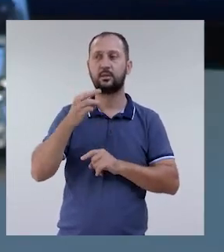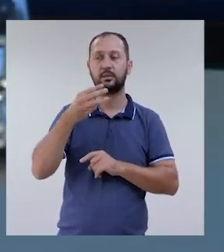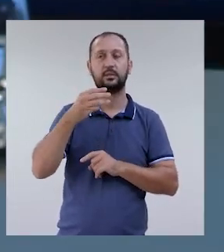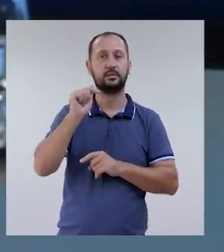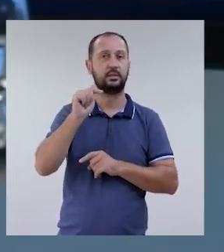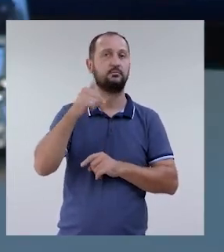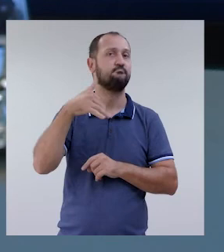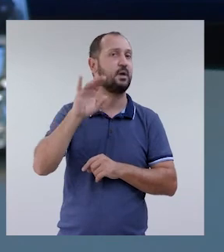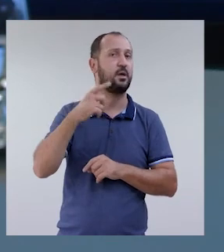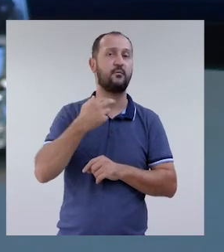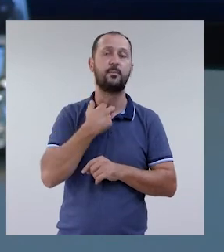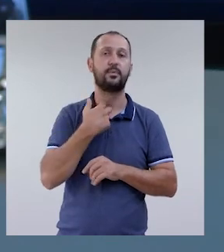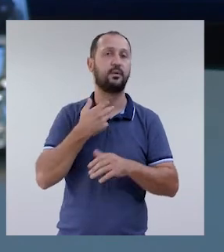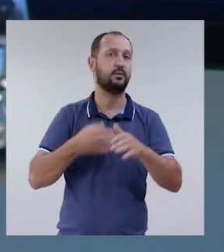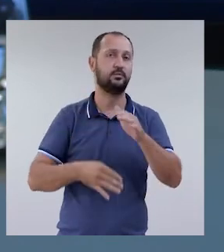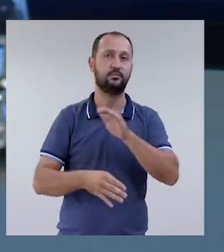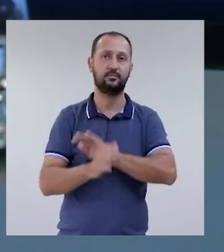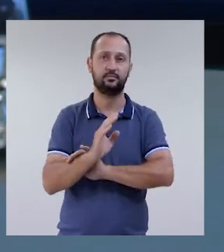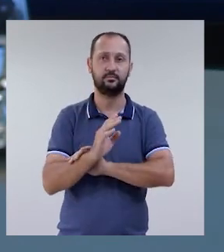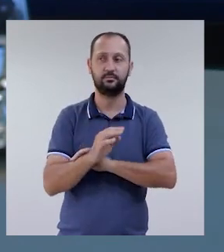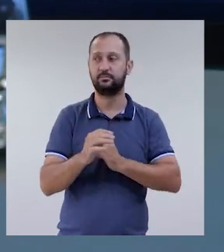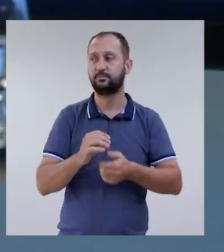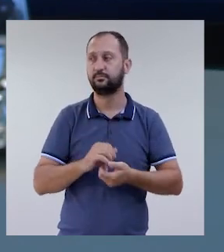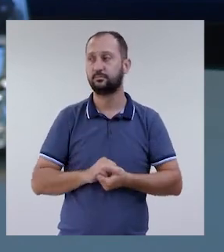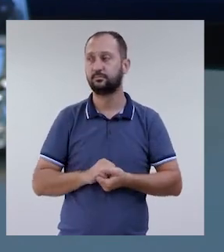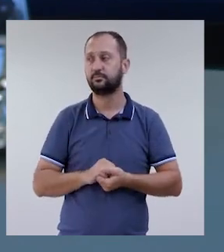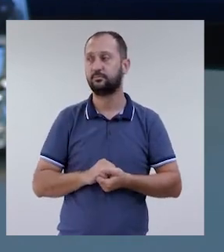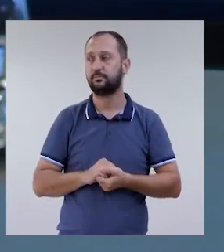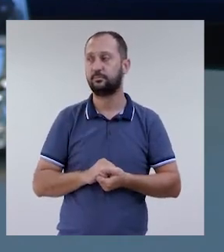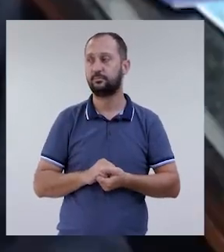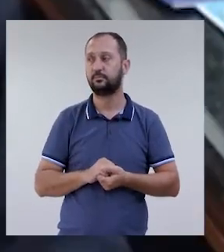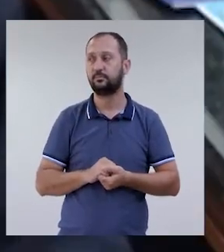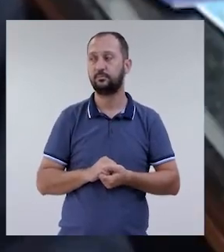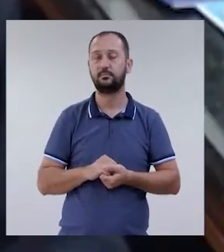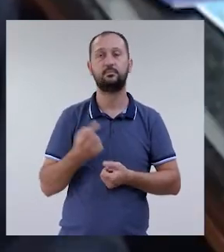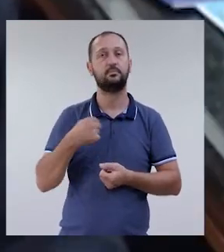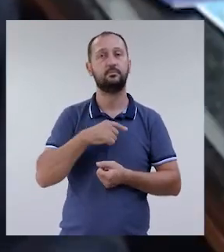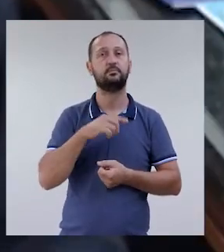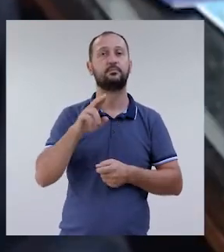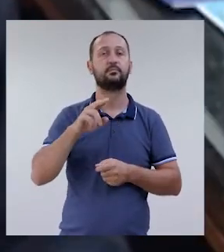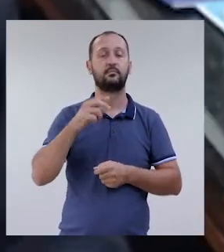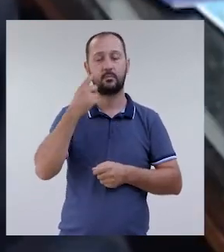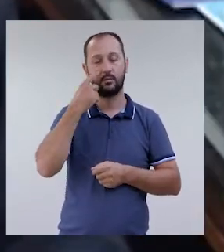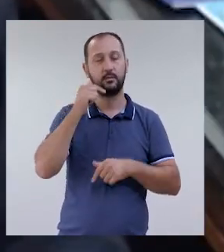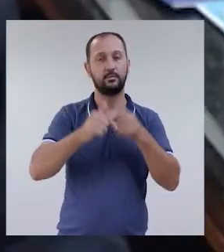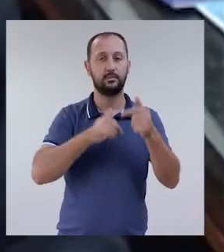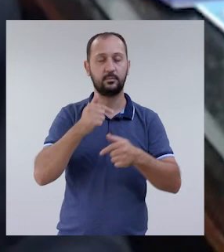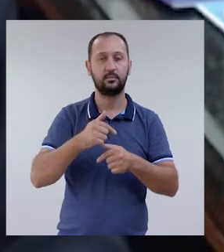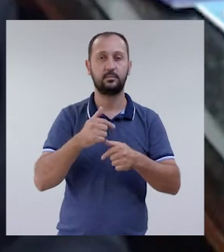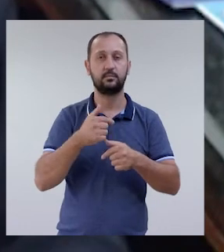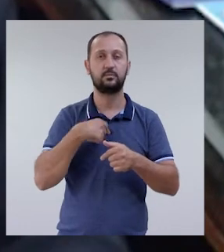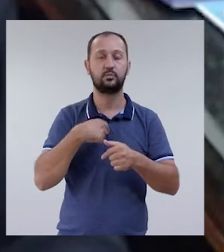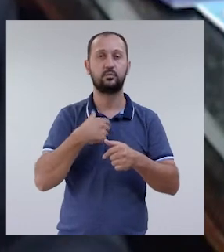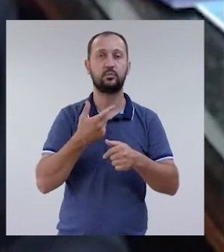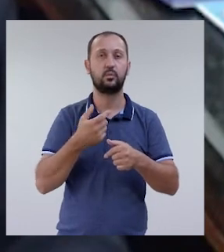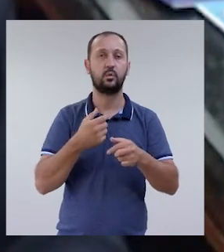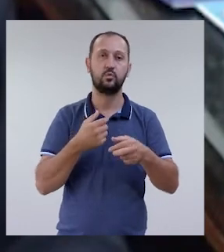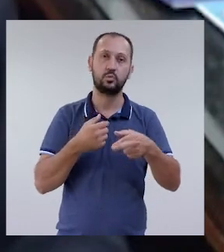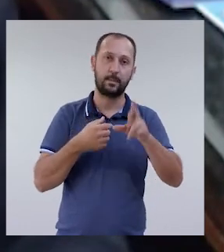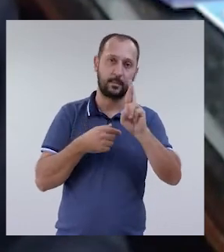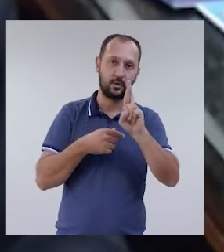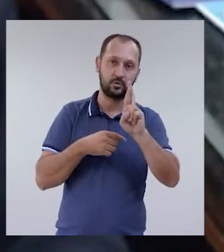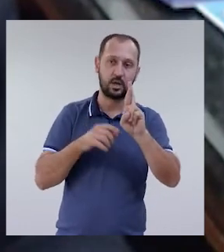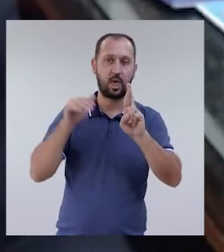37 graus não poderá ter acesso aos prédios, né? Nós vamos trabalhar das 12 às 19